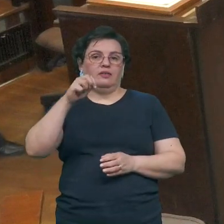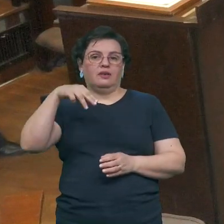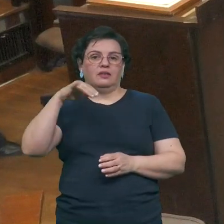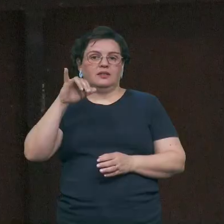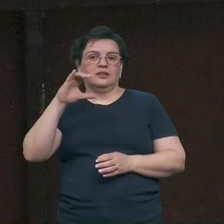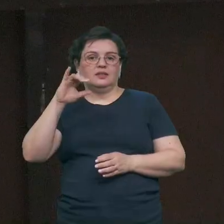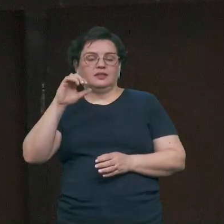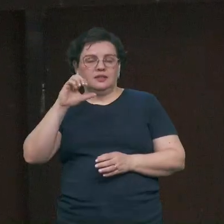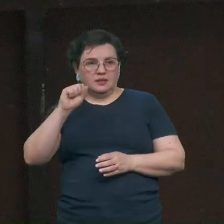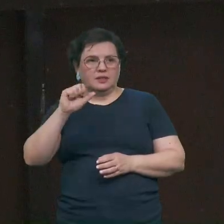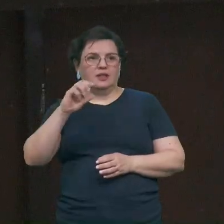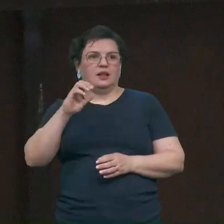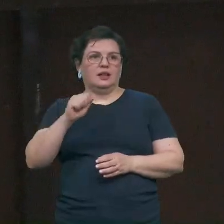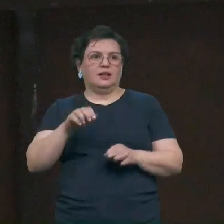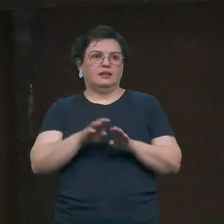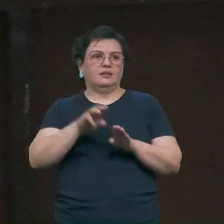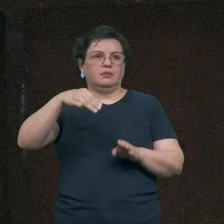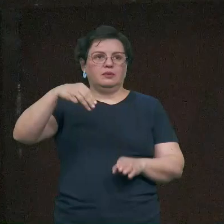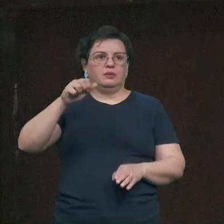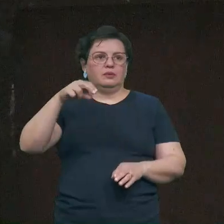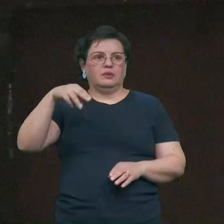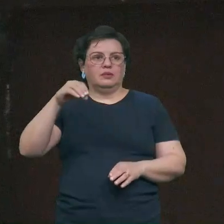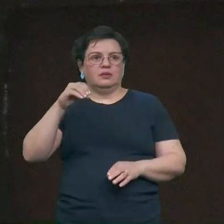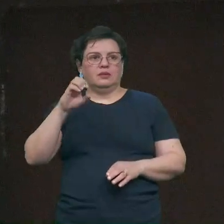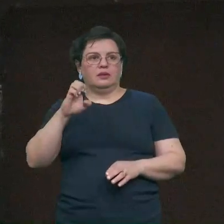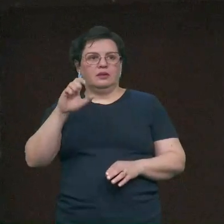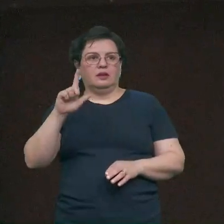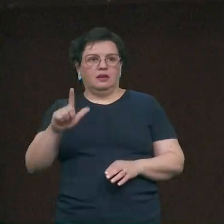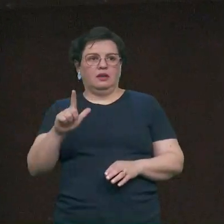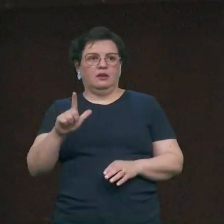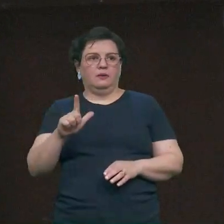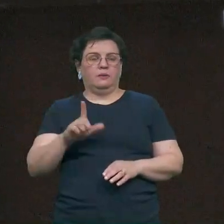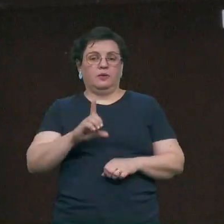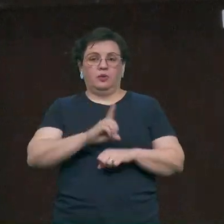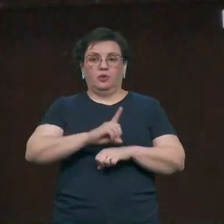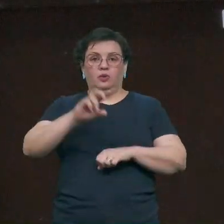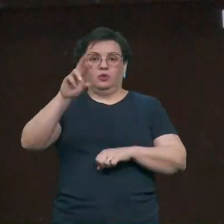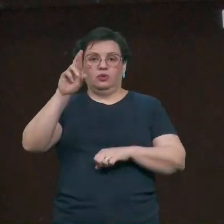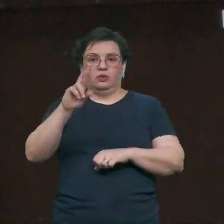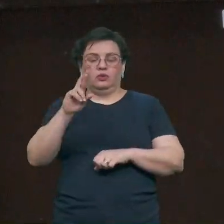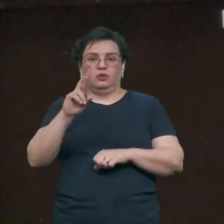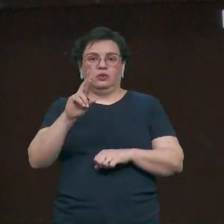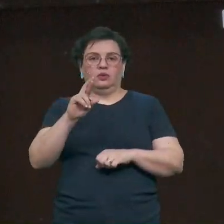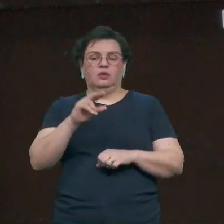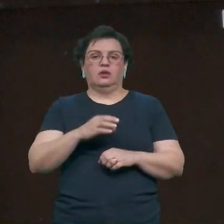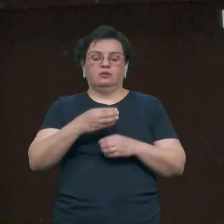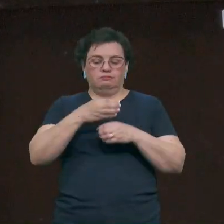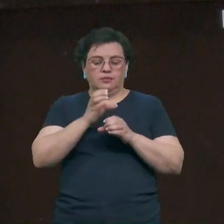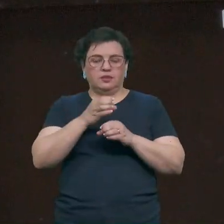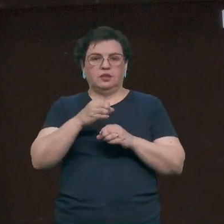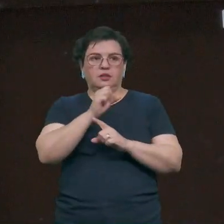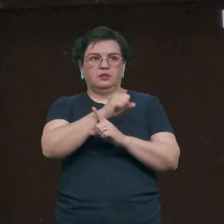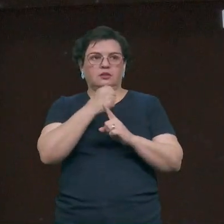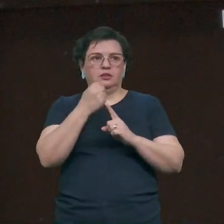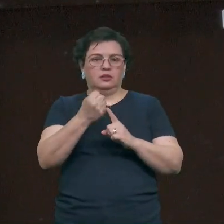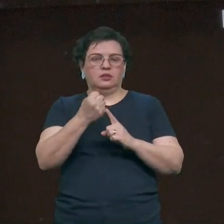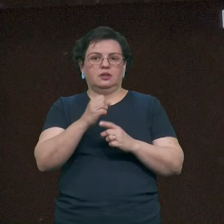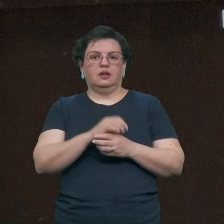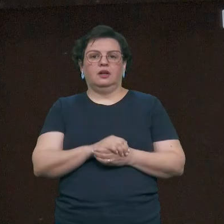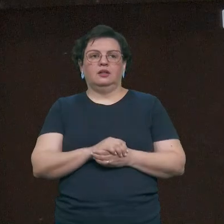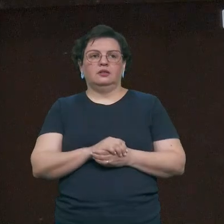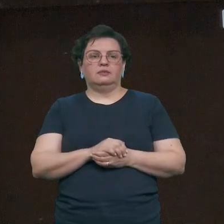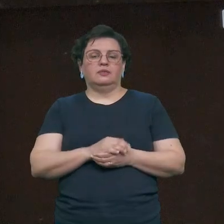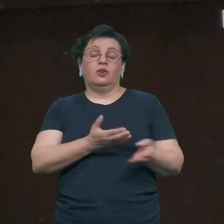e Silva e de Manuel Cândido da Silva. É doutora em Ciências Sociais e professora da Rede Estadual Paulista. Desde